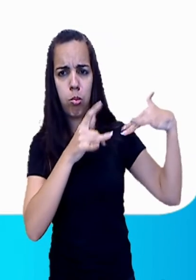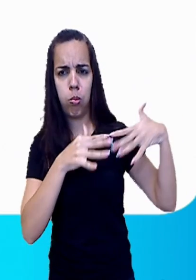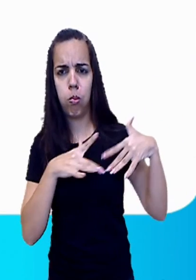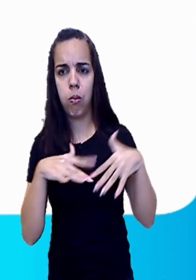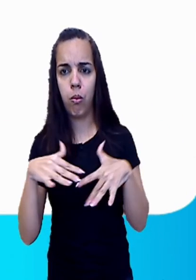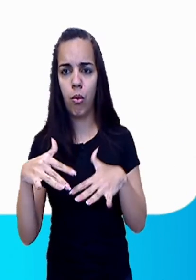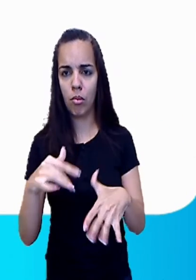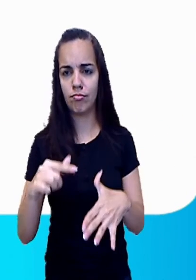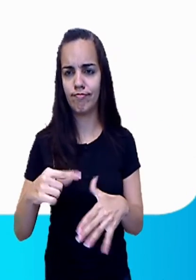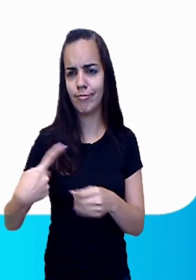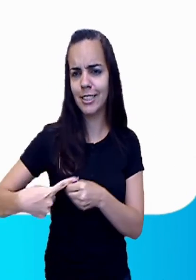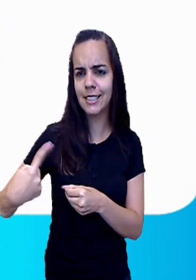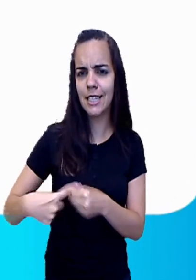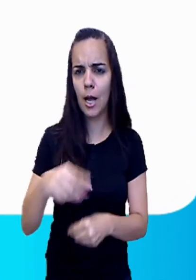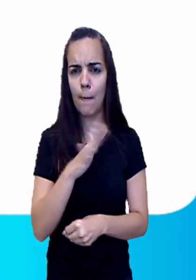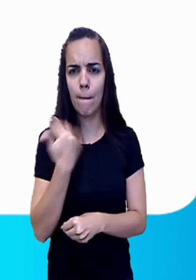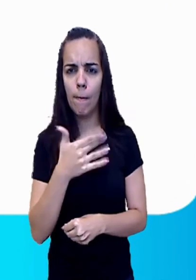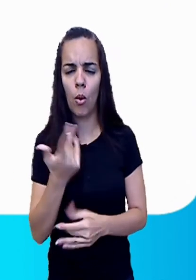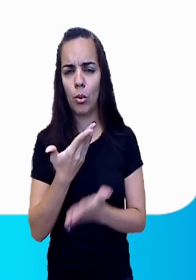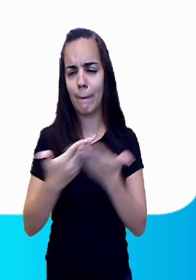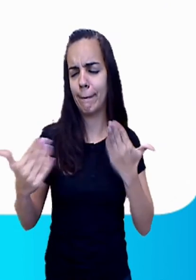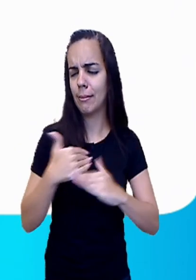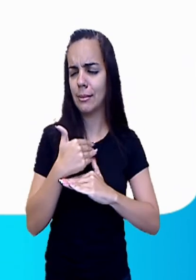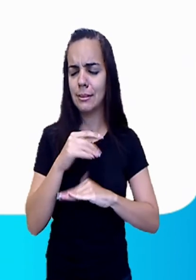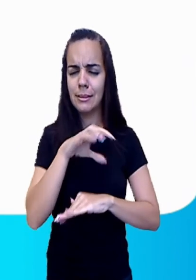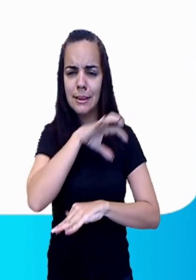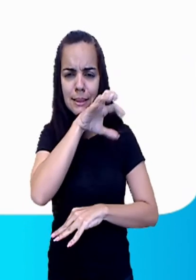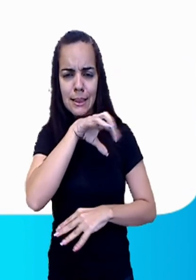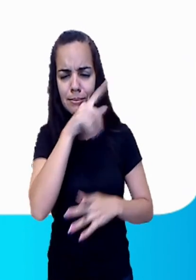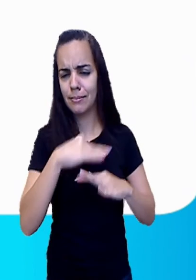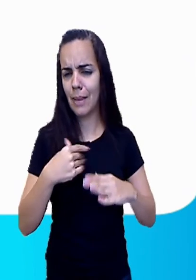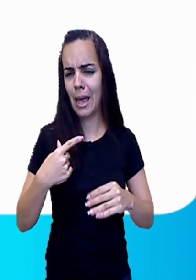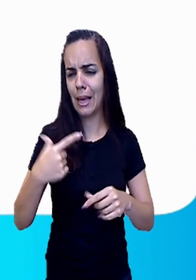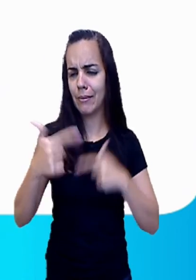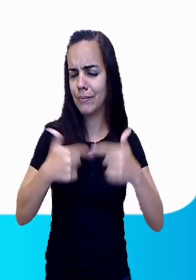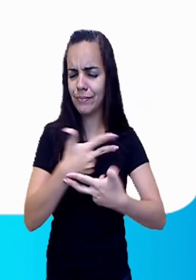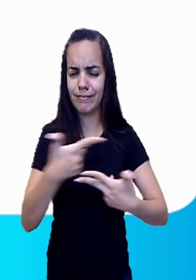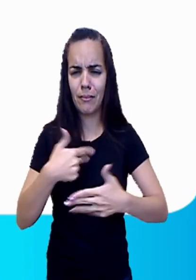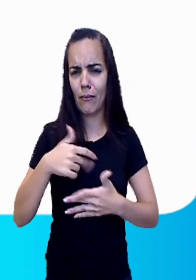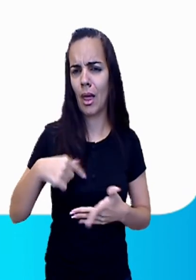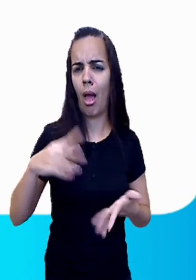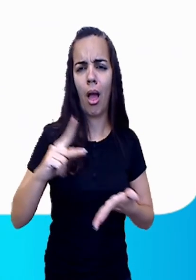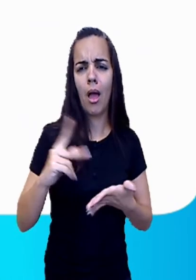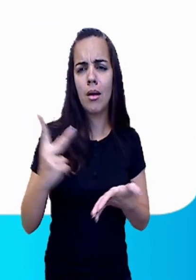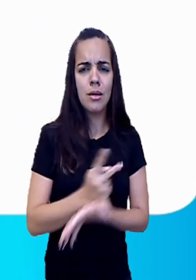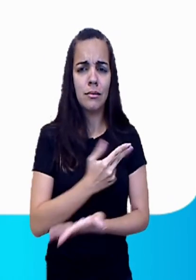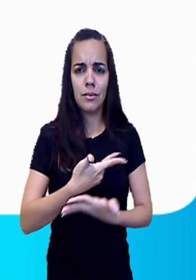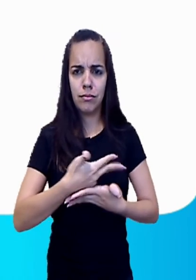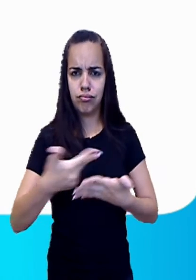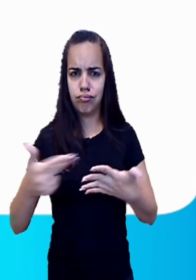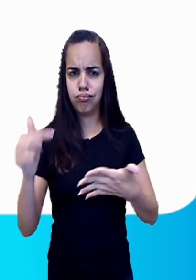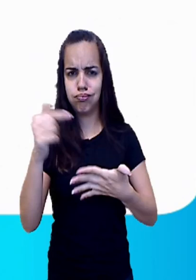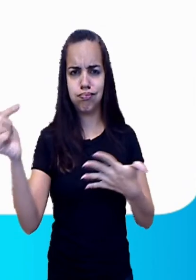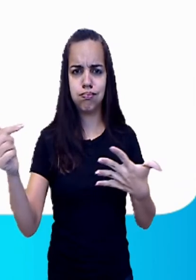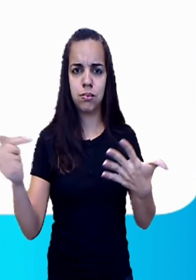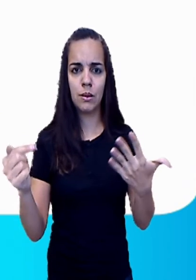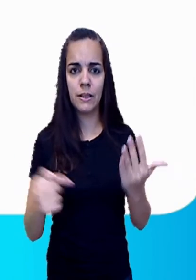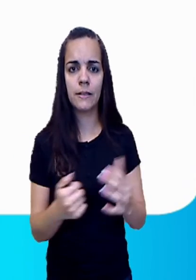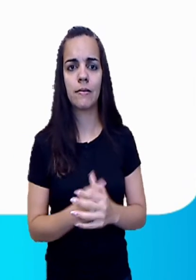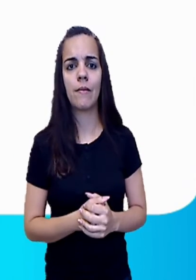Então foram muitos os impactos ambientais. E nós temos órgãos de fiscalização. Sim, nós temos